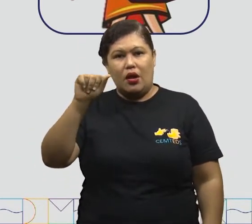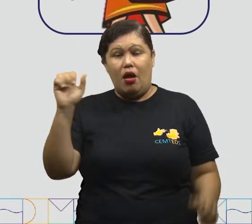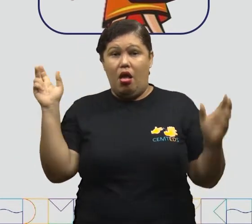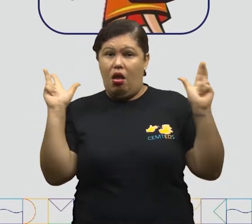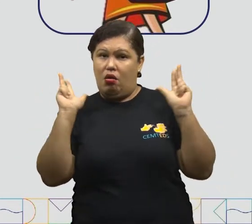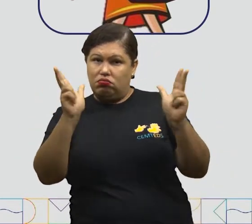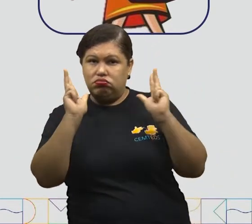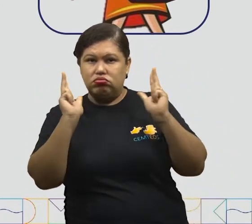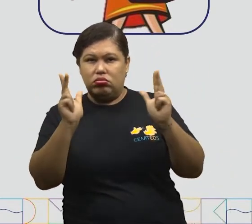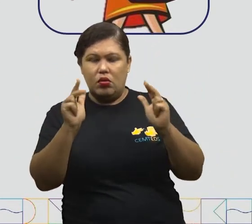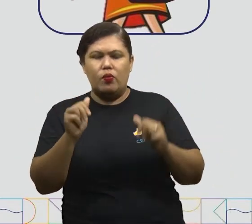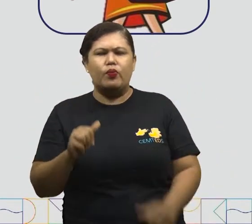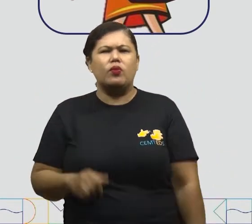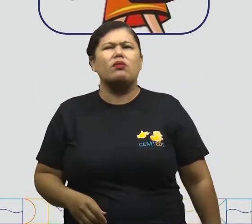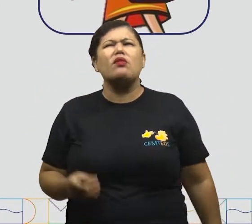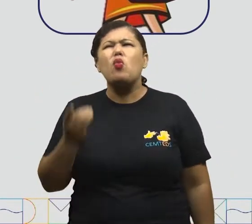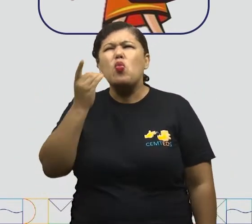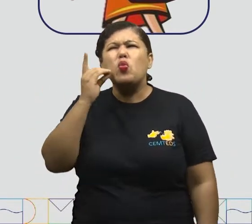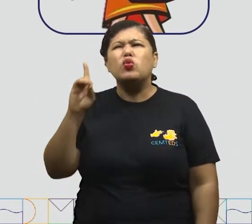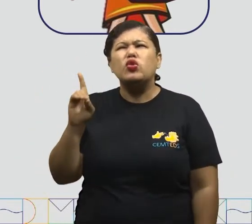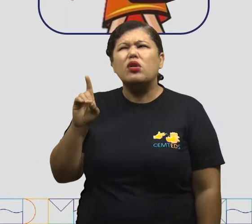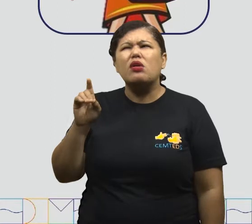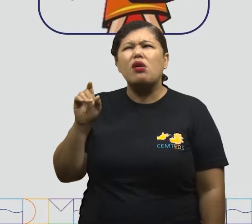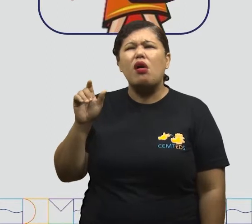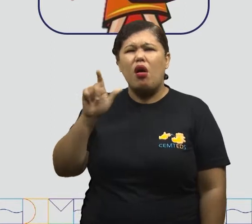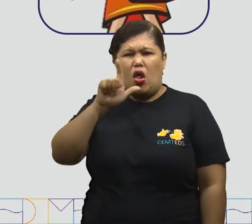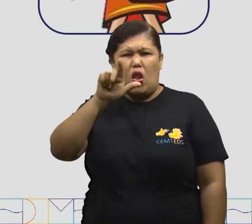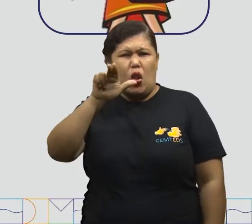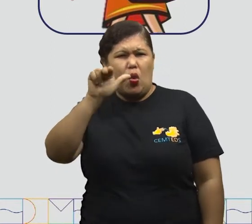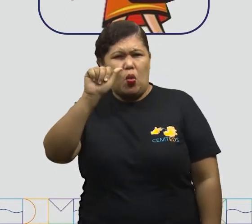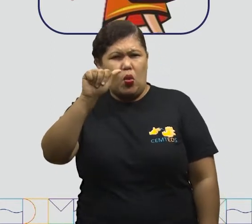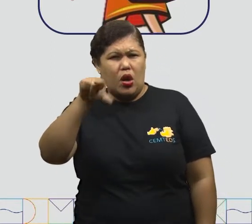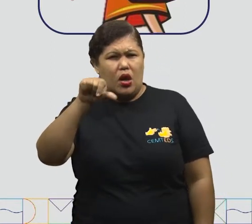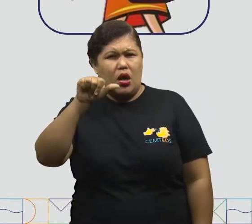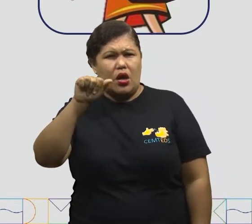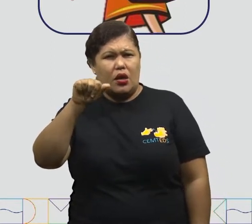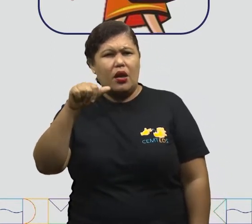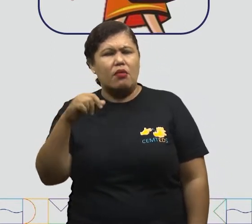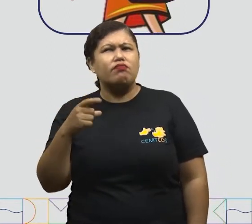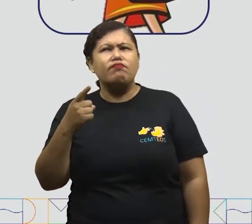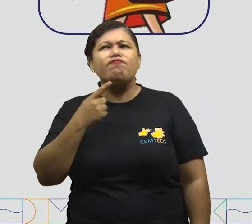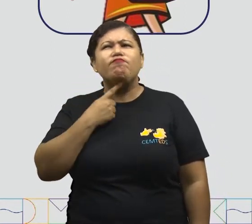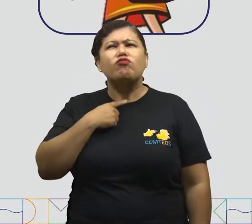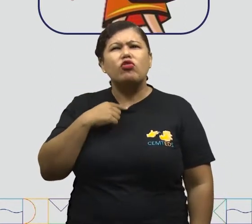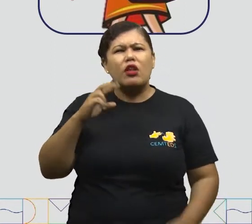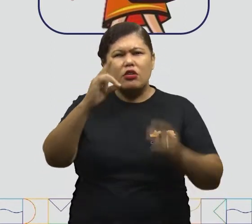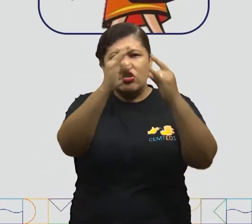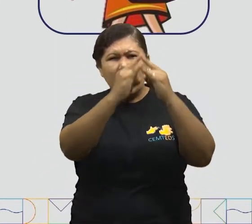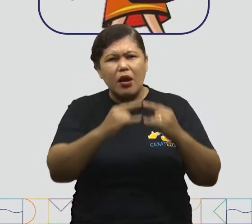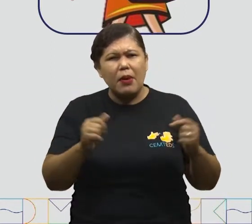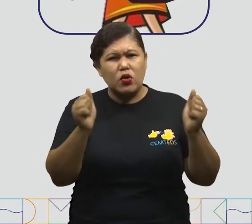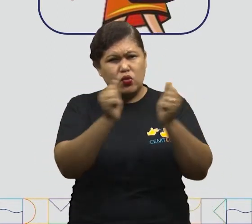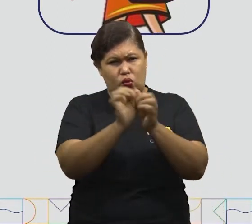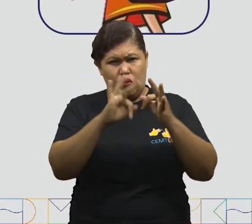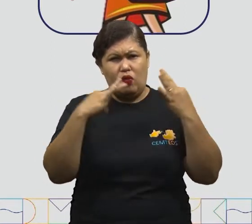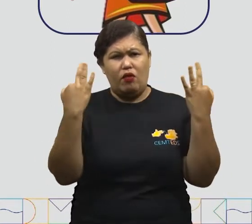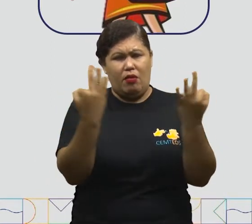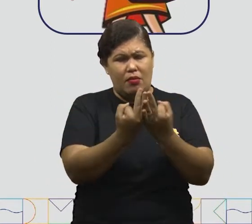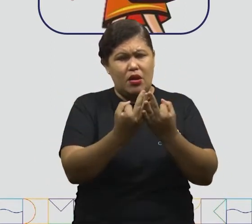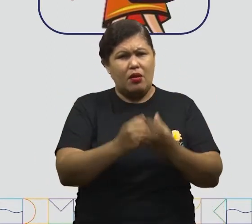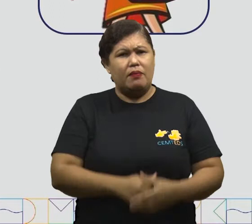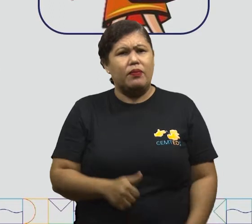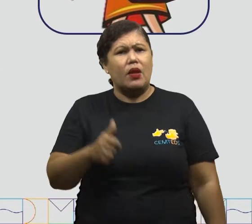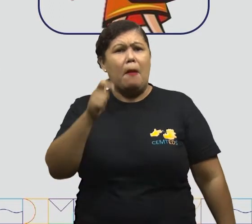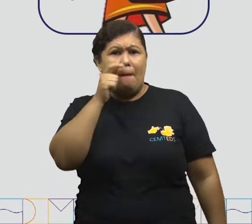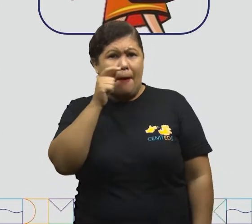radical. Um belo dia, Luana decidiu que acamparia com sua família, pais e os irmãos. Os pais